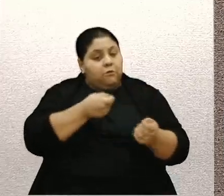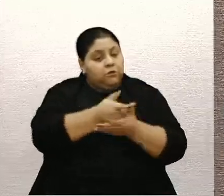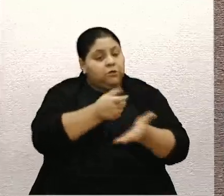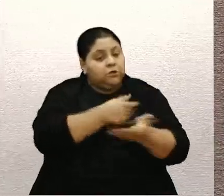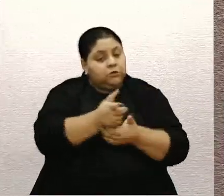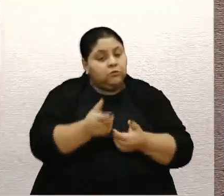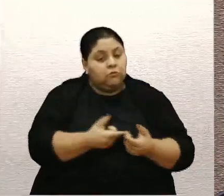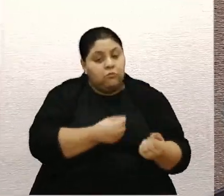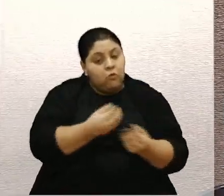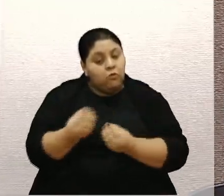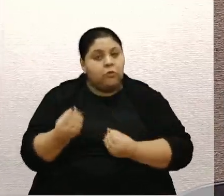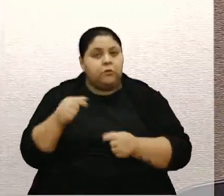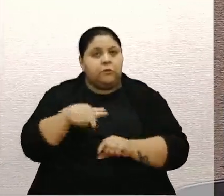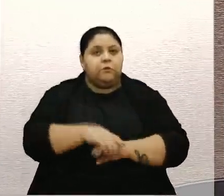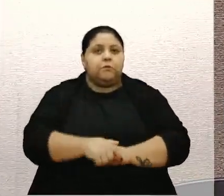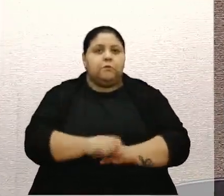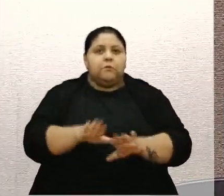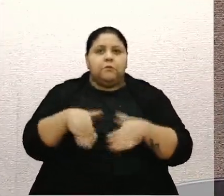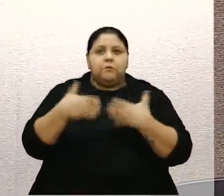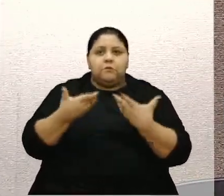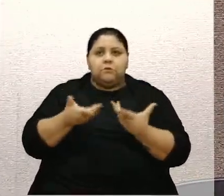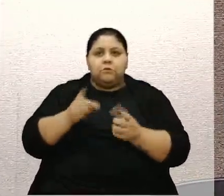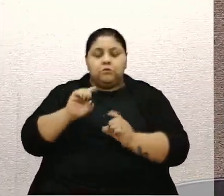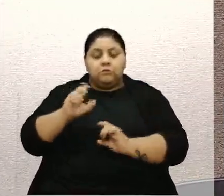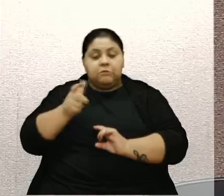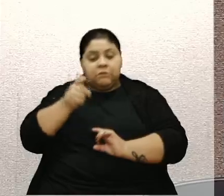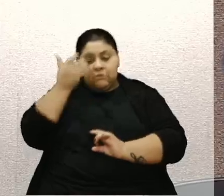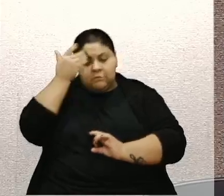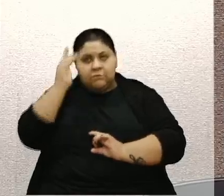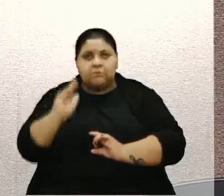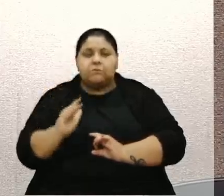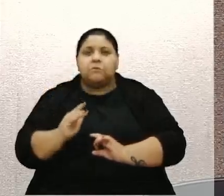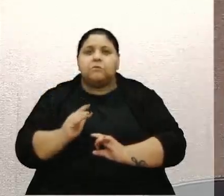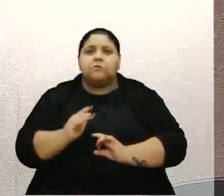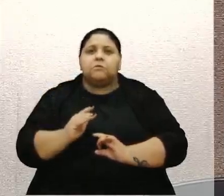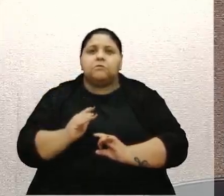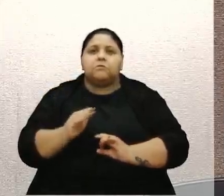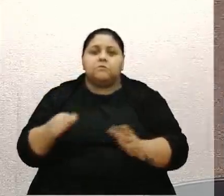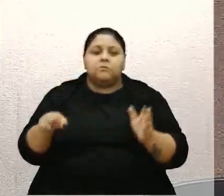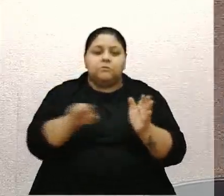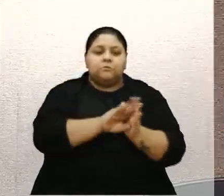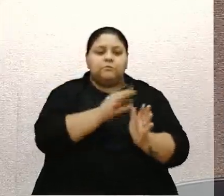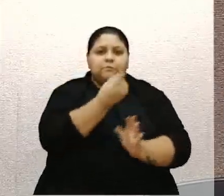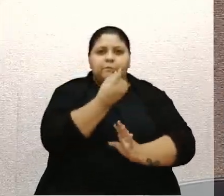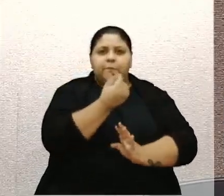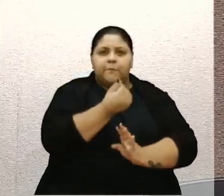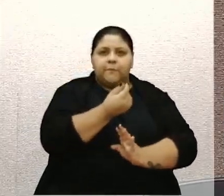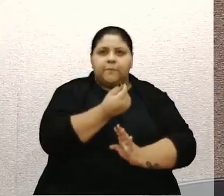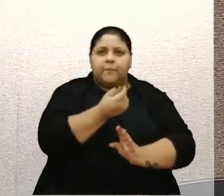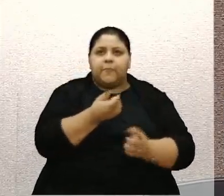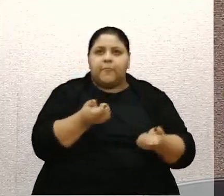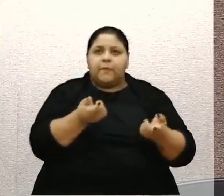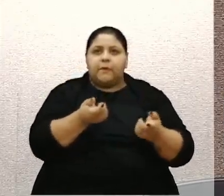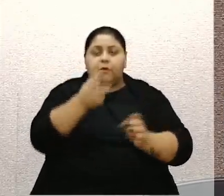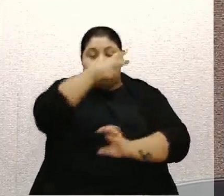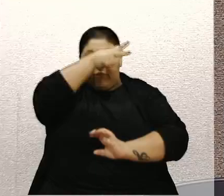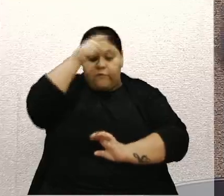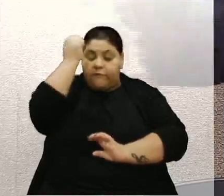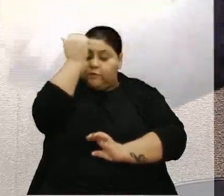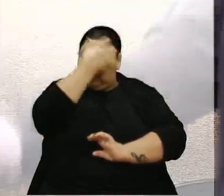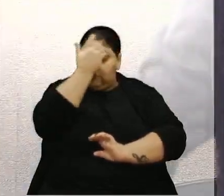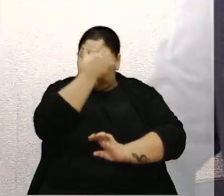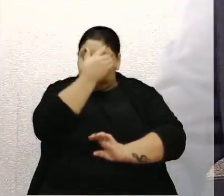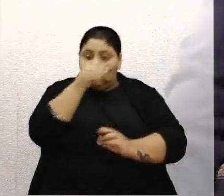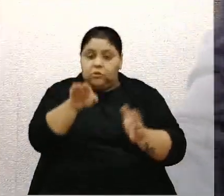60 milhões quase em equipamento. Então a gente só quer saber o seguinte: onde é que chegou o dinheiro? Vamos para cima do prefeito de lá para fazer. Não